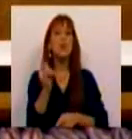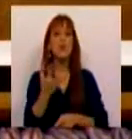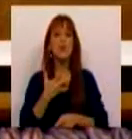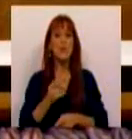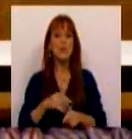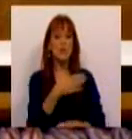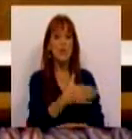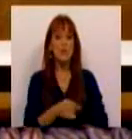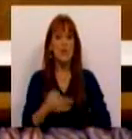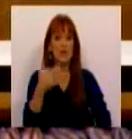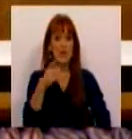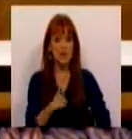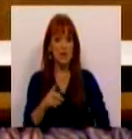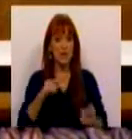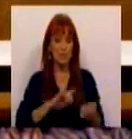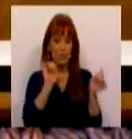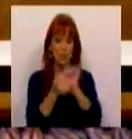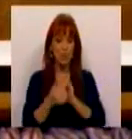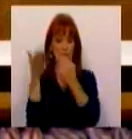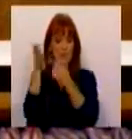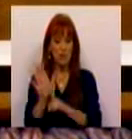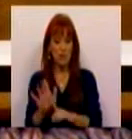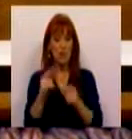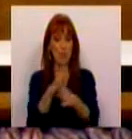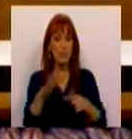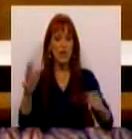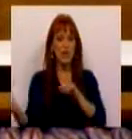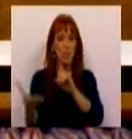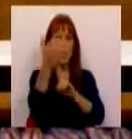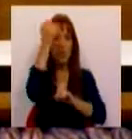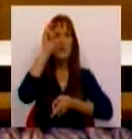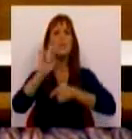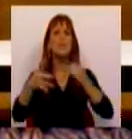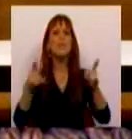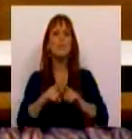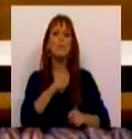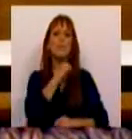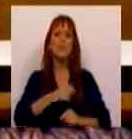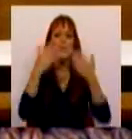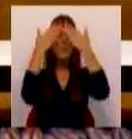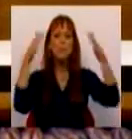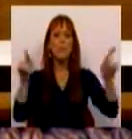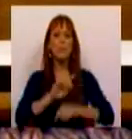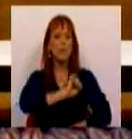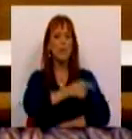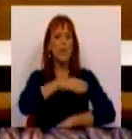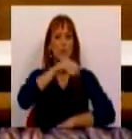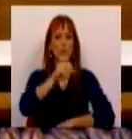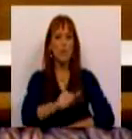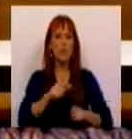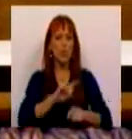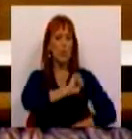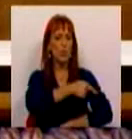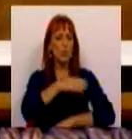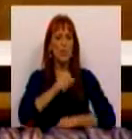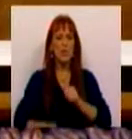de dezembro de 76. Nessa mudança de paradigma, uma das maiores conquistas foi a legitimidade democrática do poder local. Um